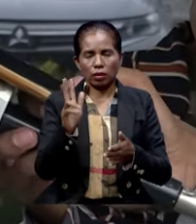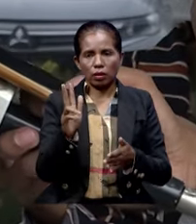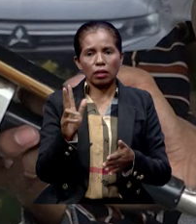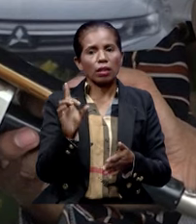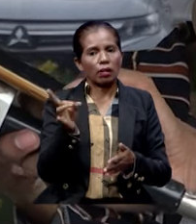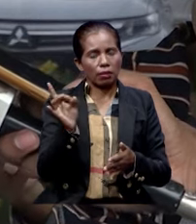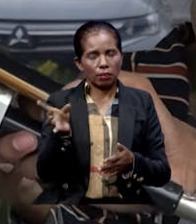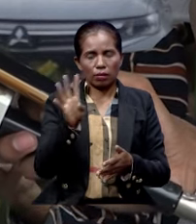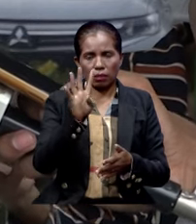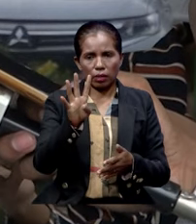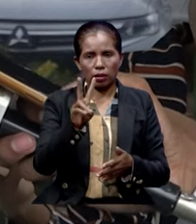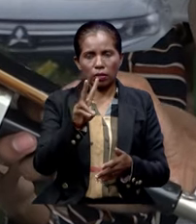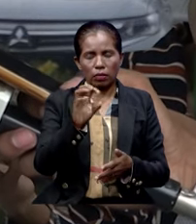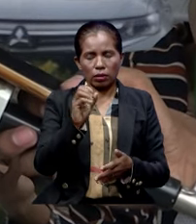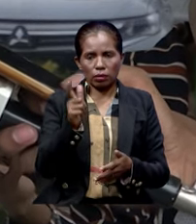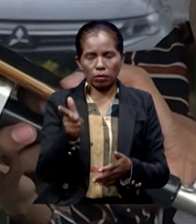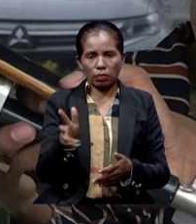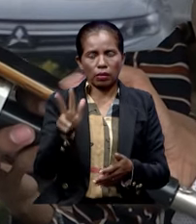84